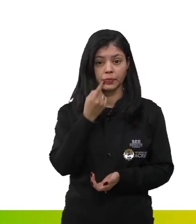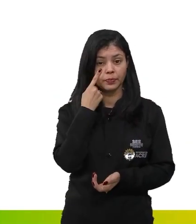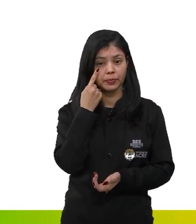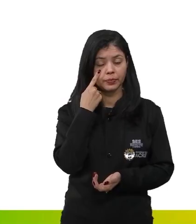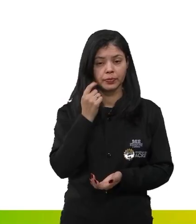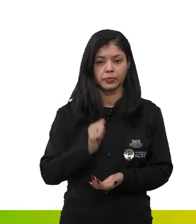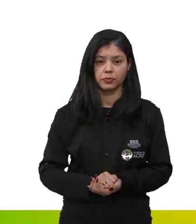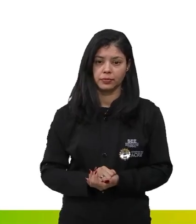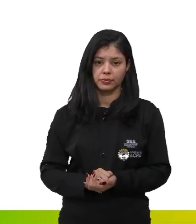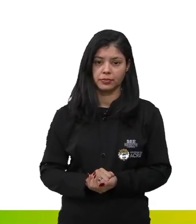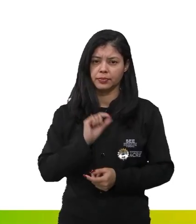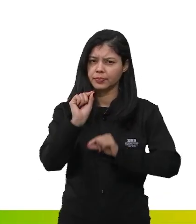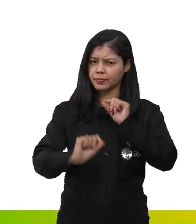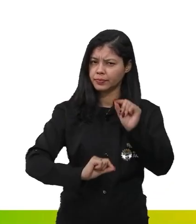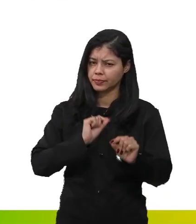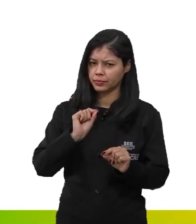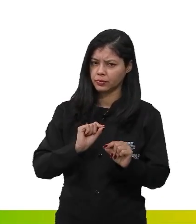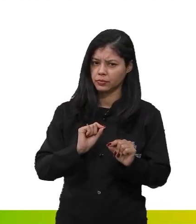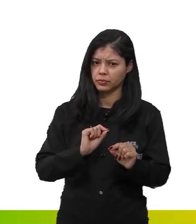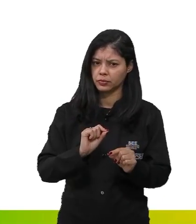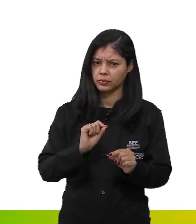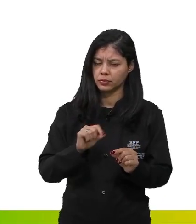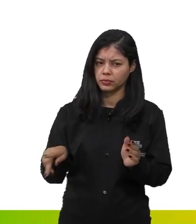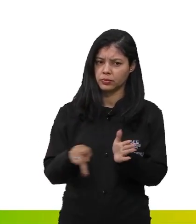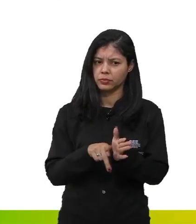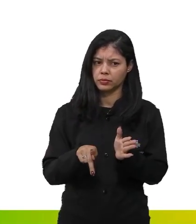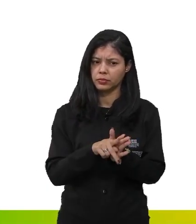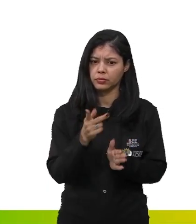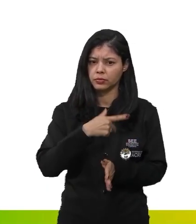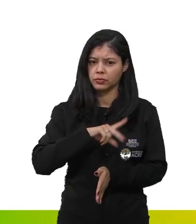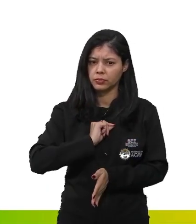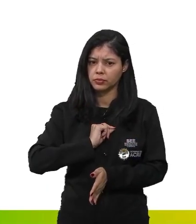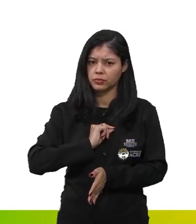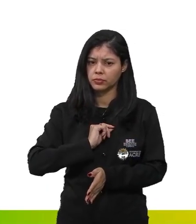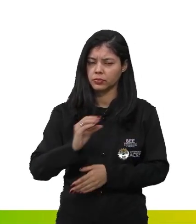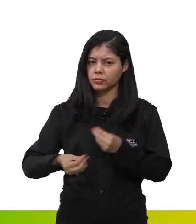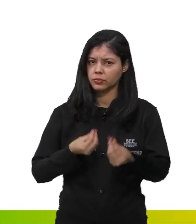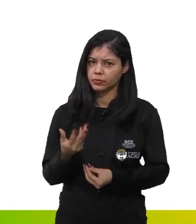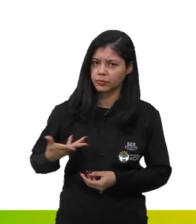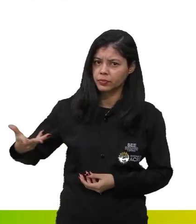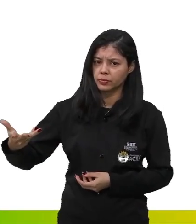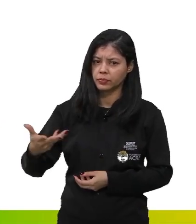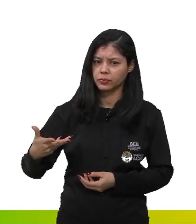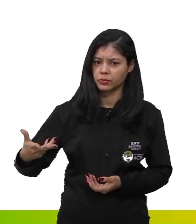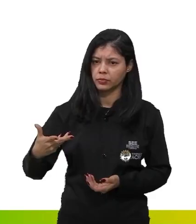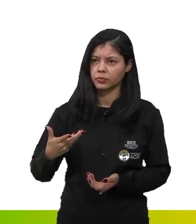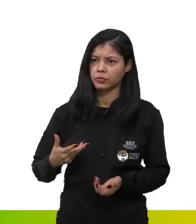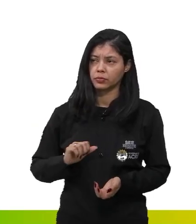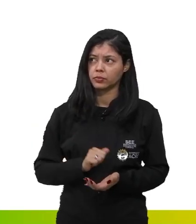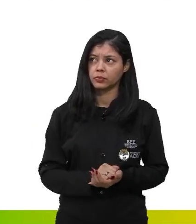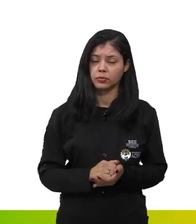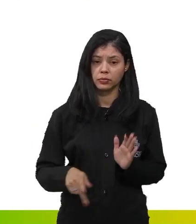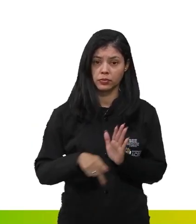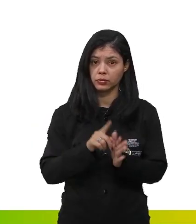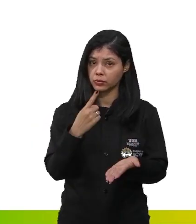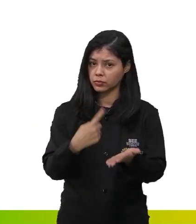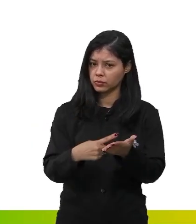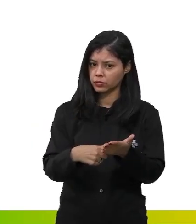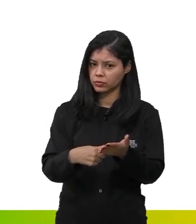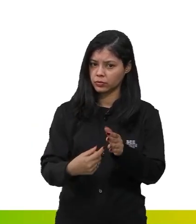Observa, o que não pertence aos portugueses com base nessa bula, nesse